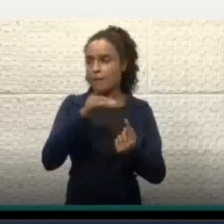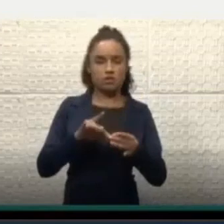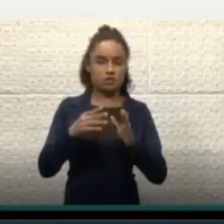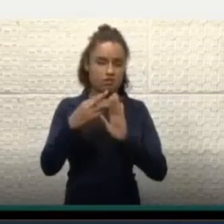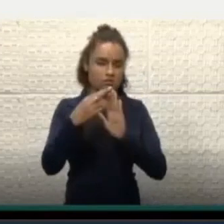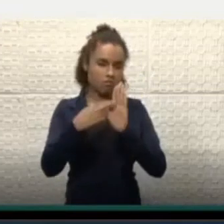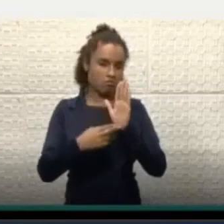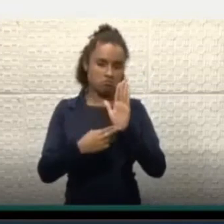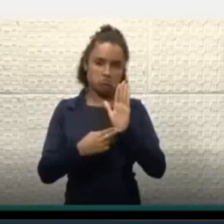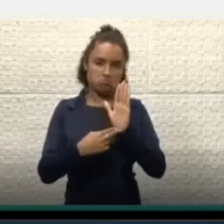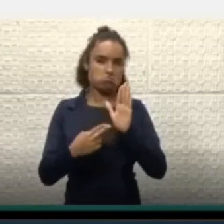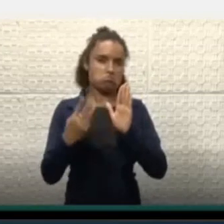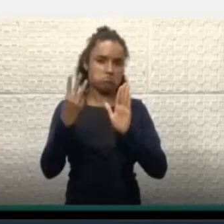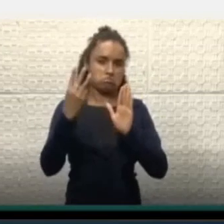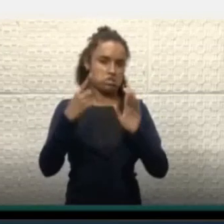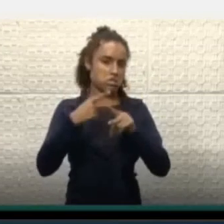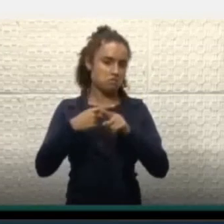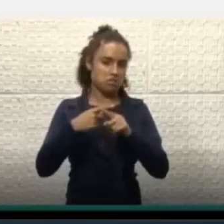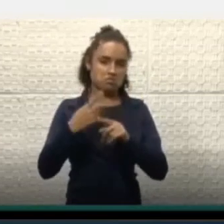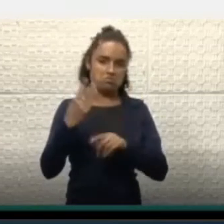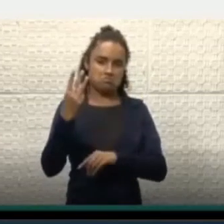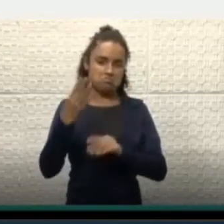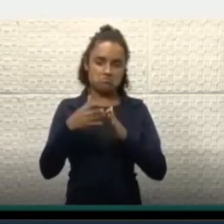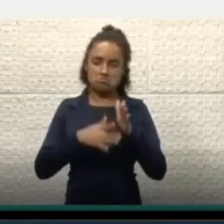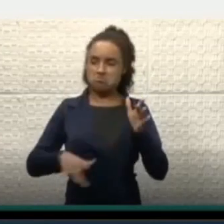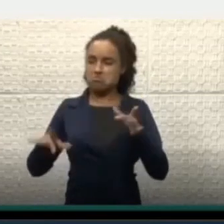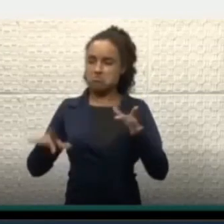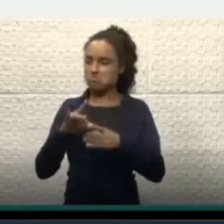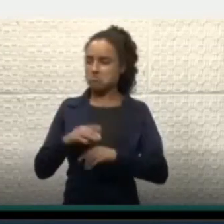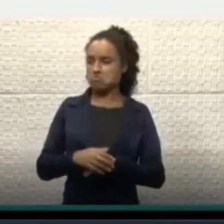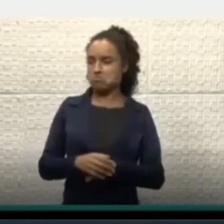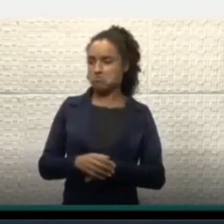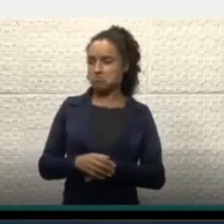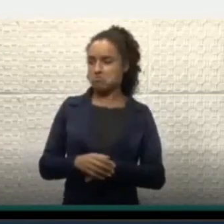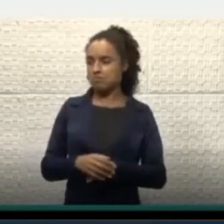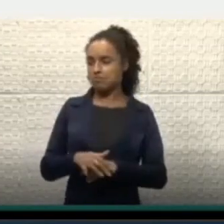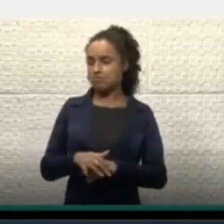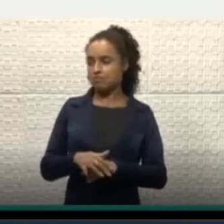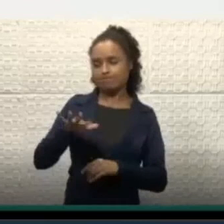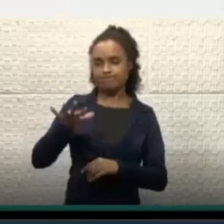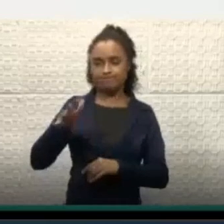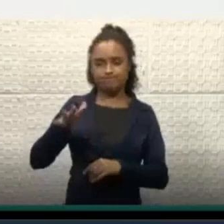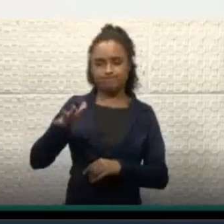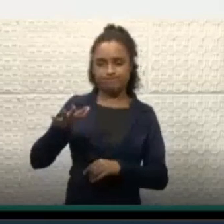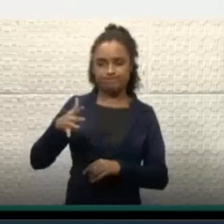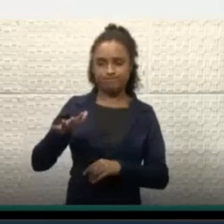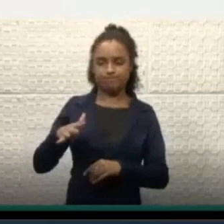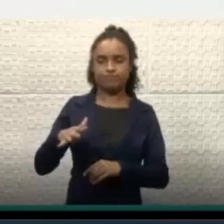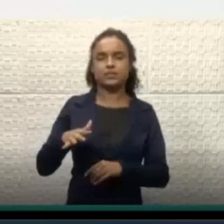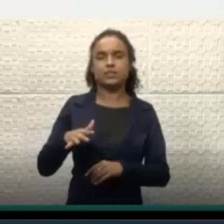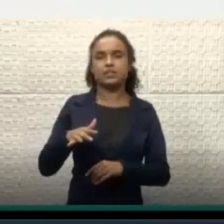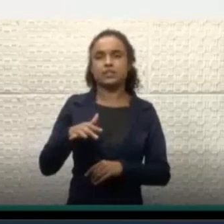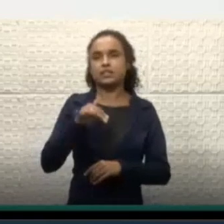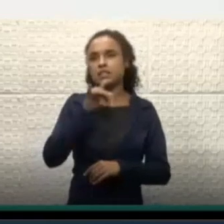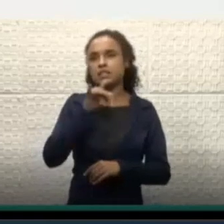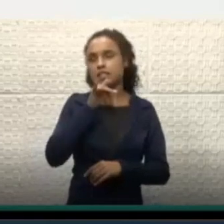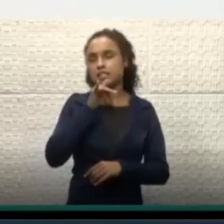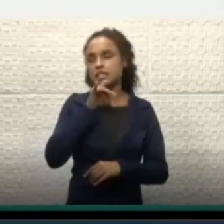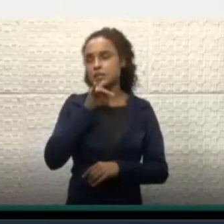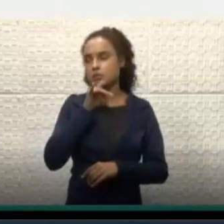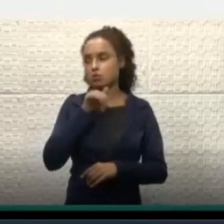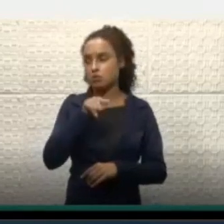uma regra de 3, simples, que vai levar... Então, você vai fazer